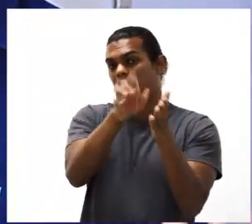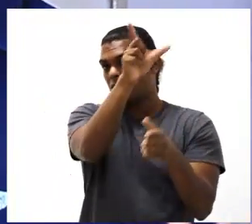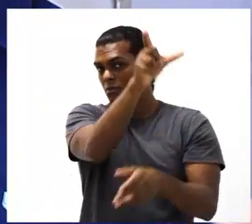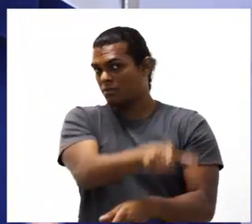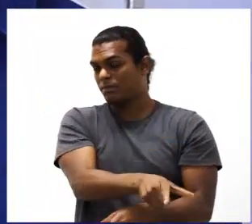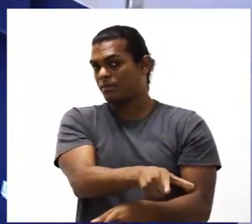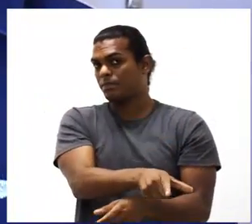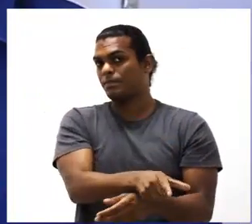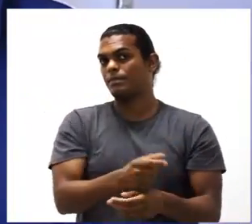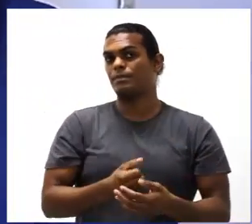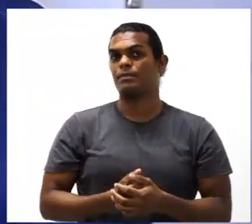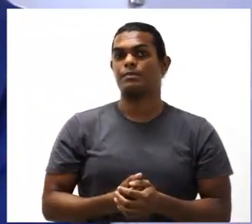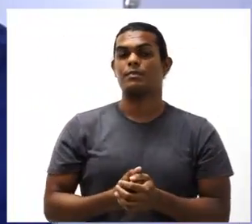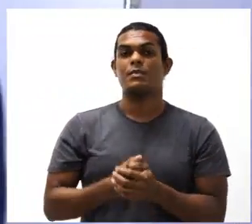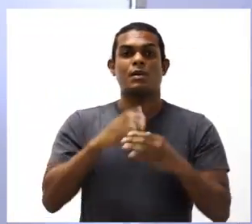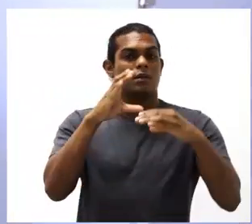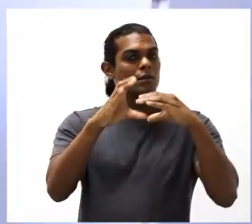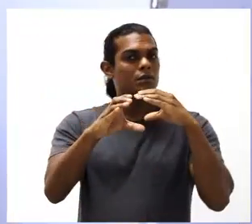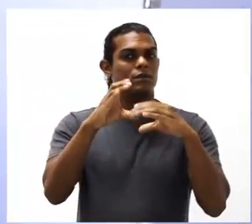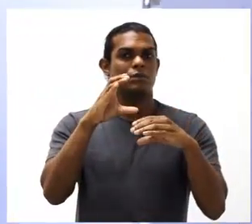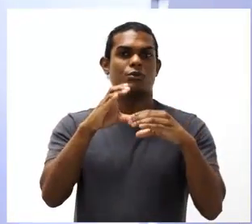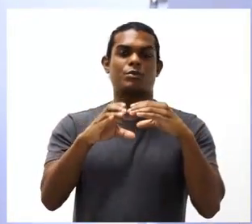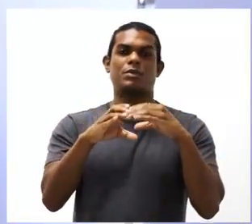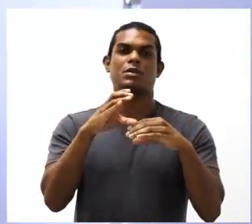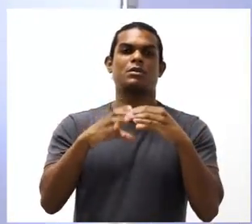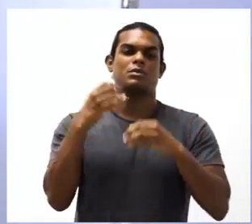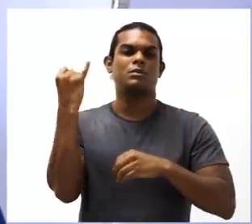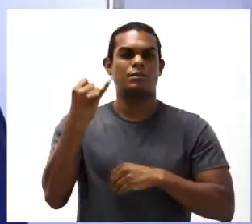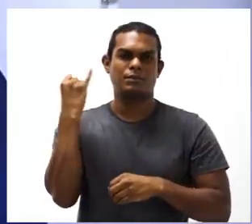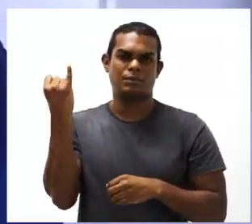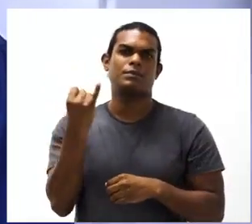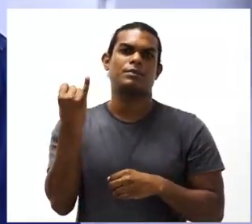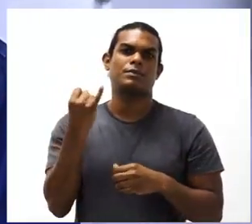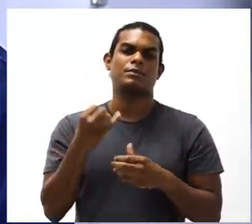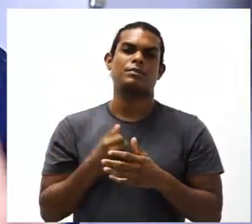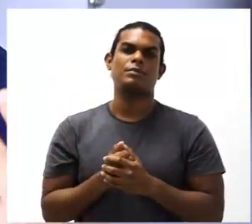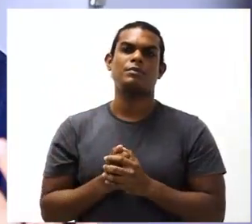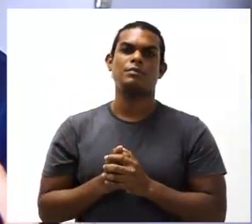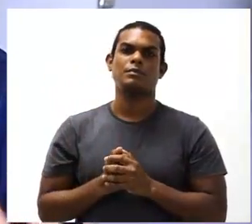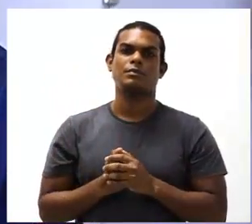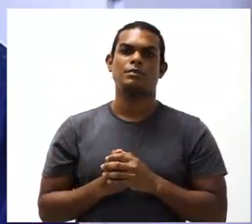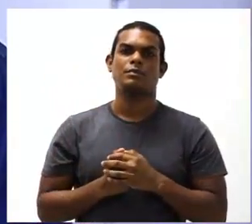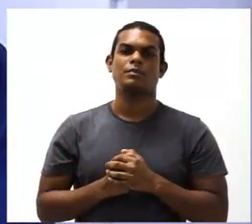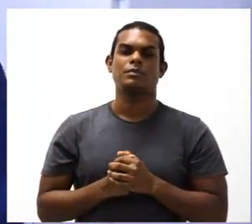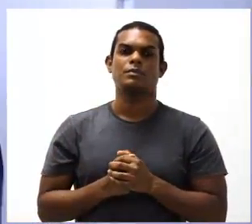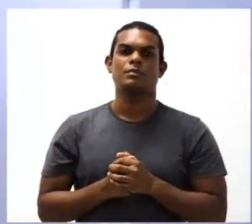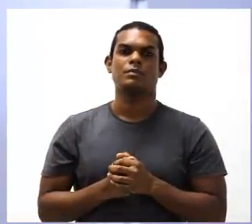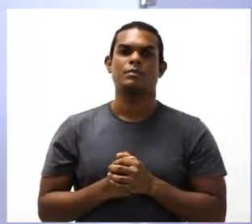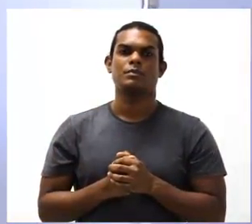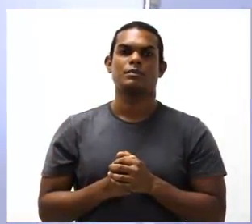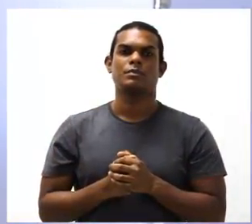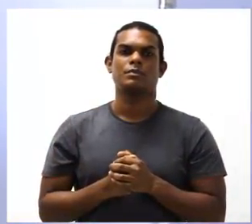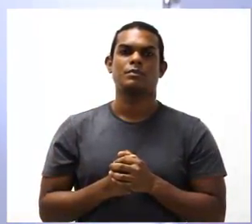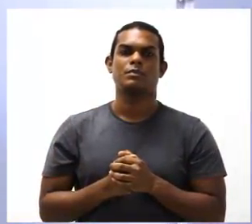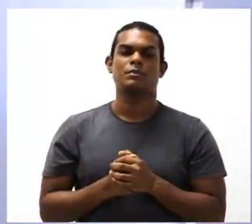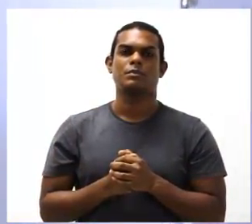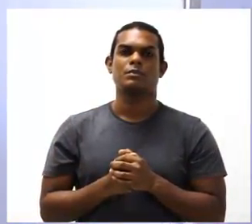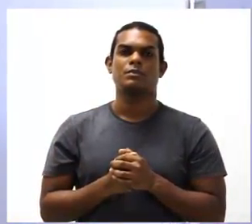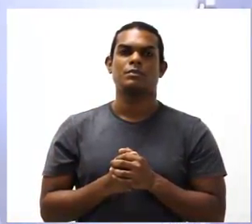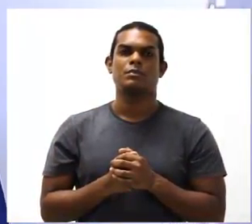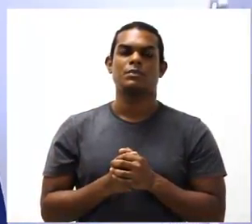existe. Exatamente. Então, a comunicação ela é fundamental. Além do mais, a comunicação, de acordo com o que eu penso, e que é uma visão